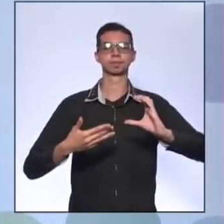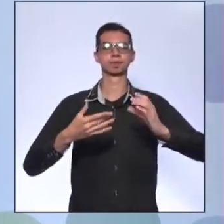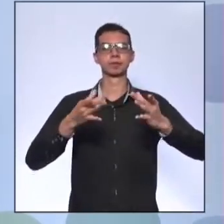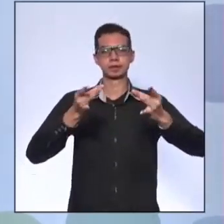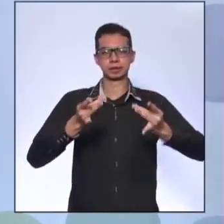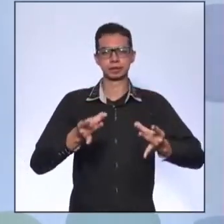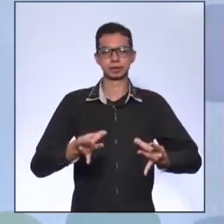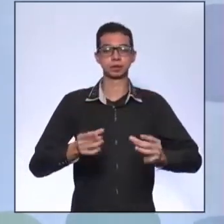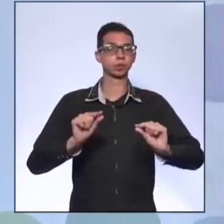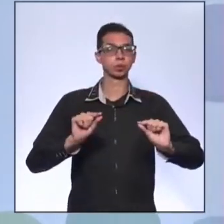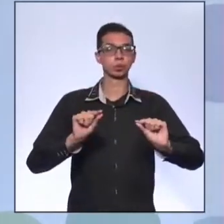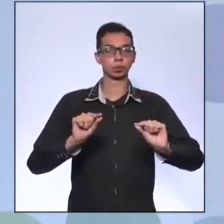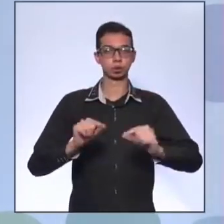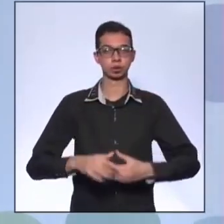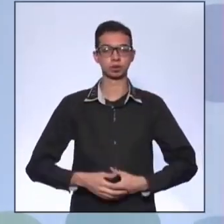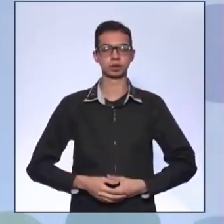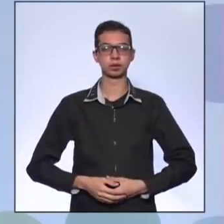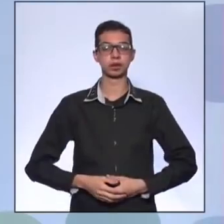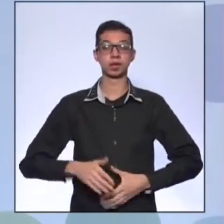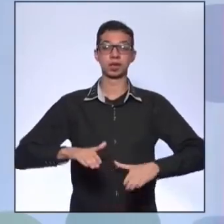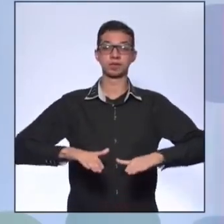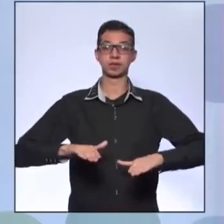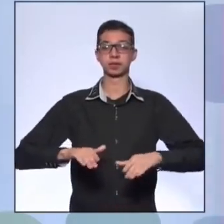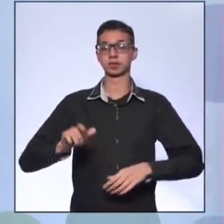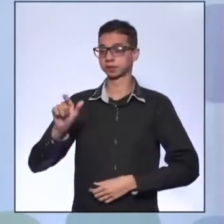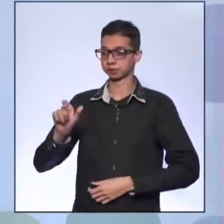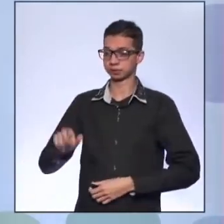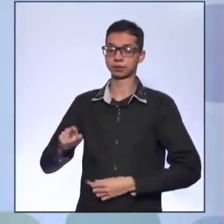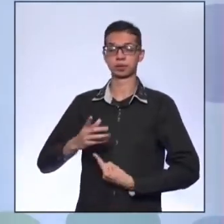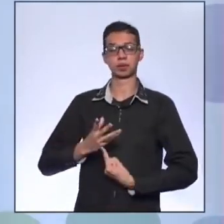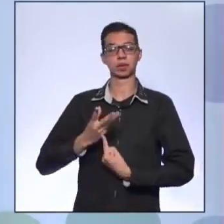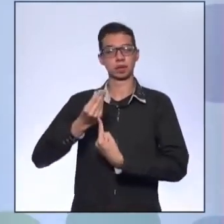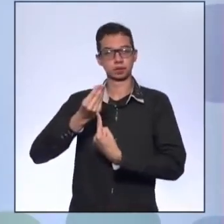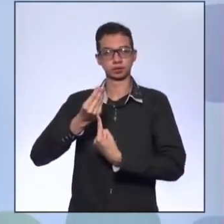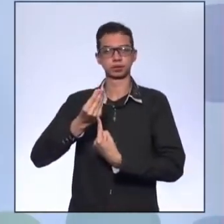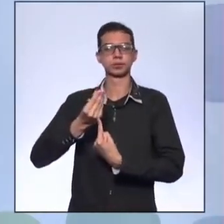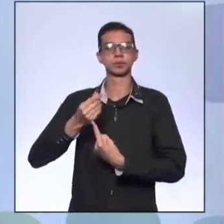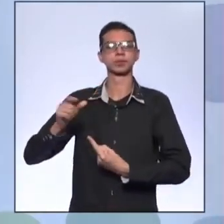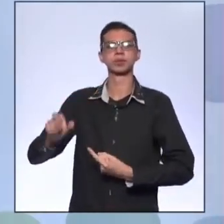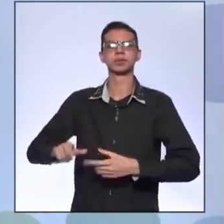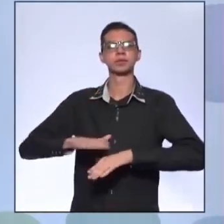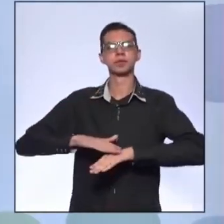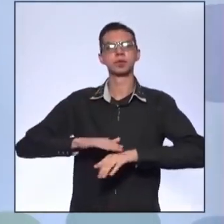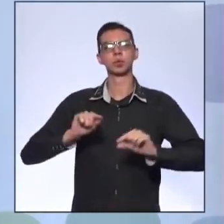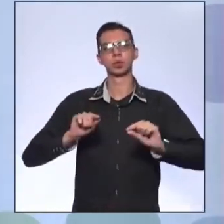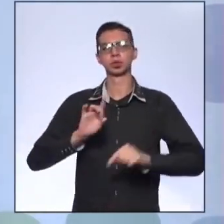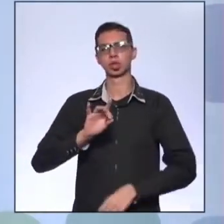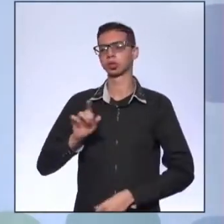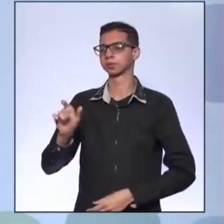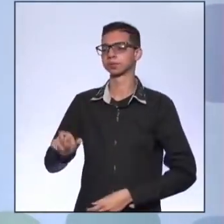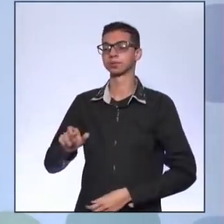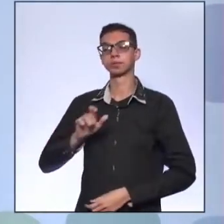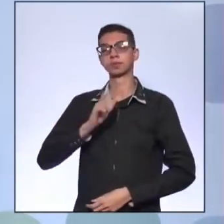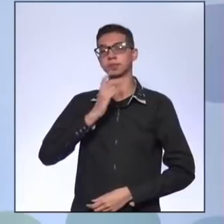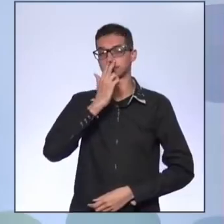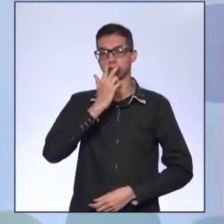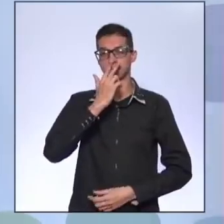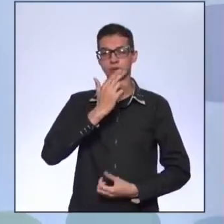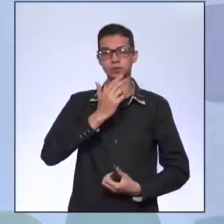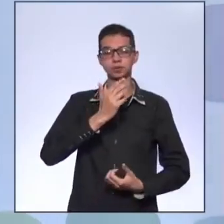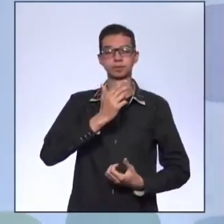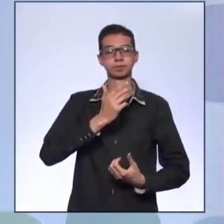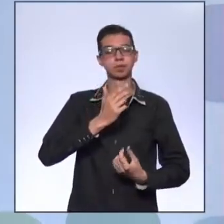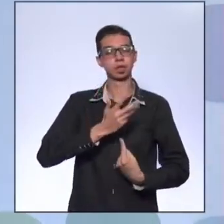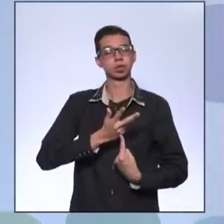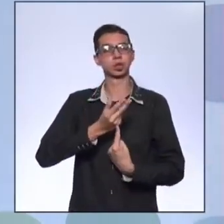na performance, geralmente o artista, né, o ator, ele coloca-se apenas ele como suporte para a arte. Então,